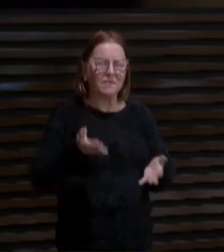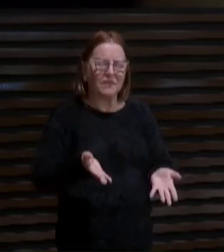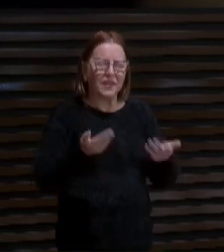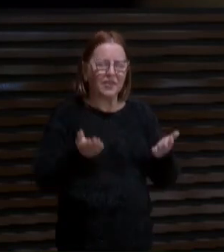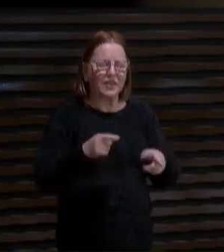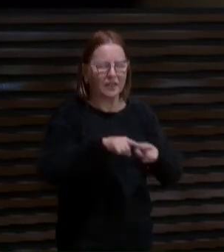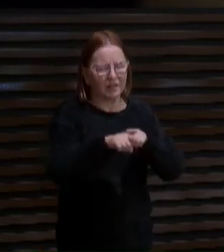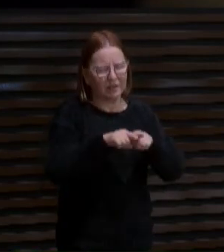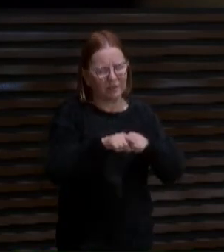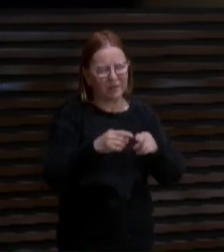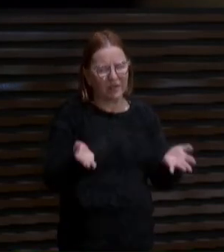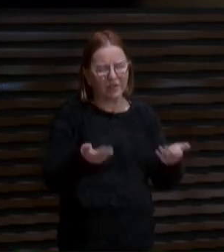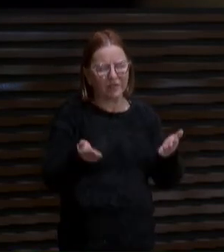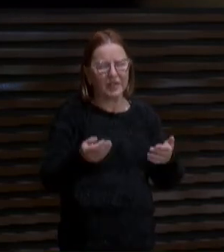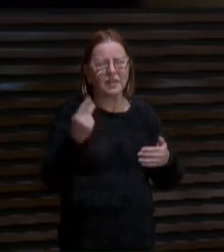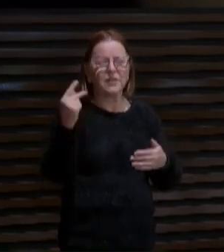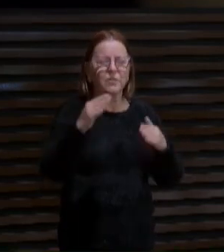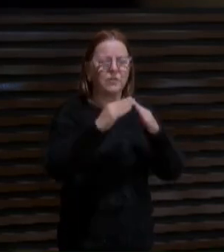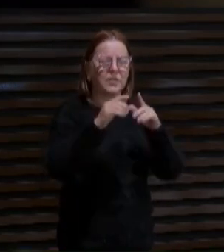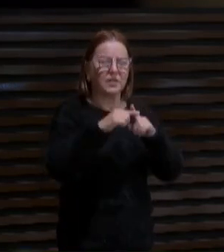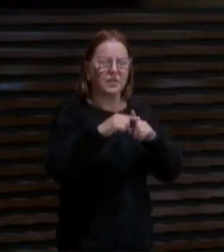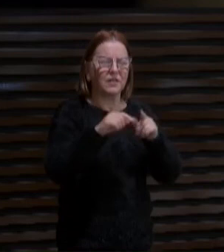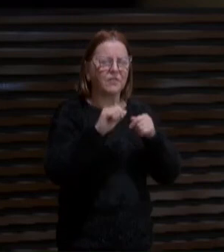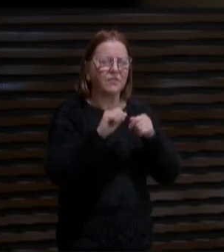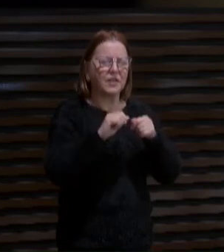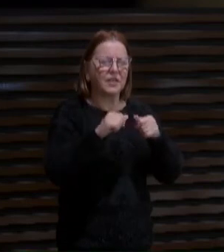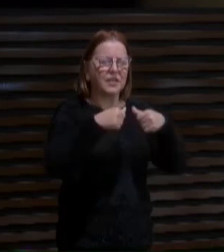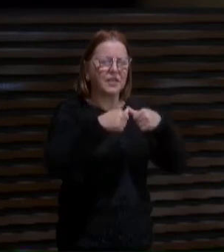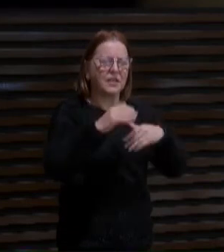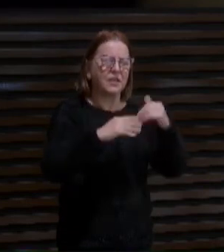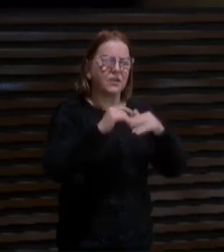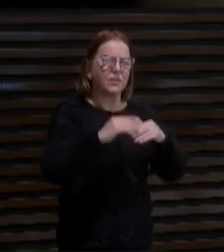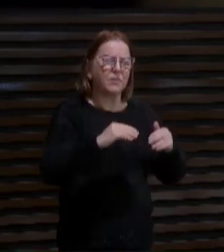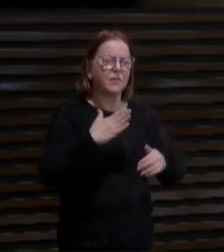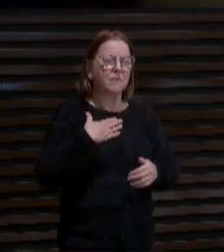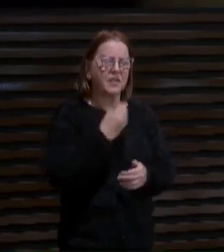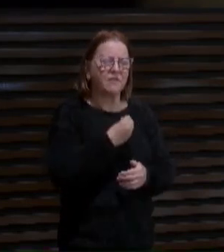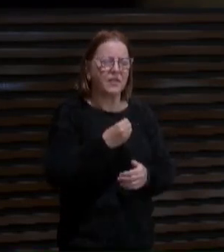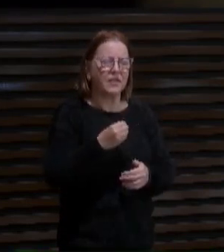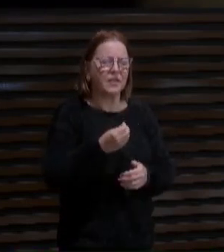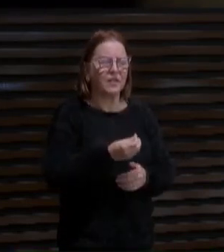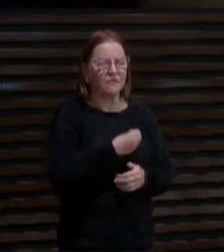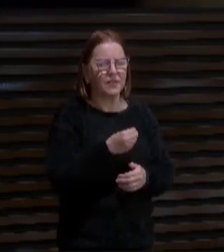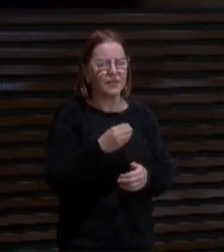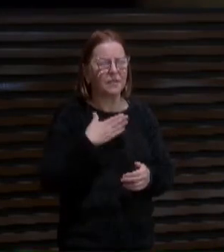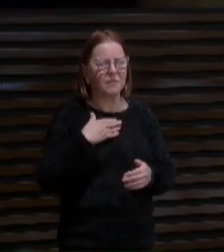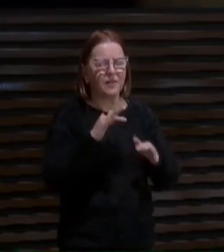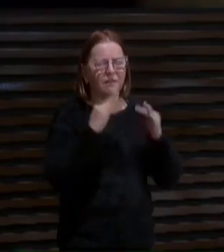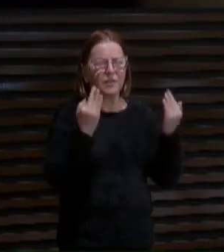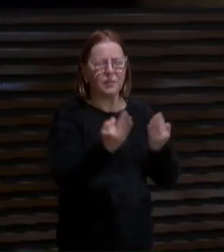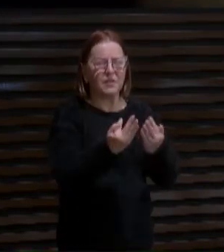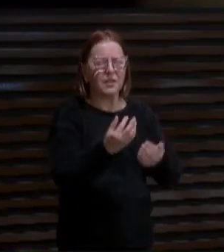irmãos edificar a tua igreja faz isso pai na minha vida na vida da minha família na vida de cada irmão aqui